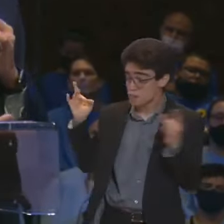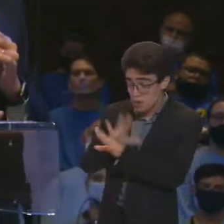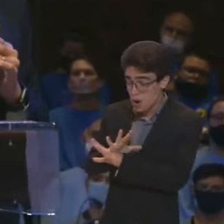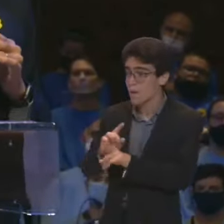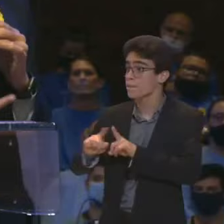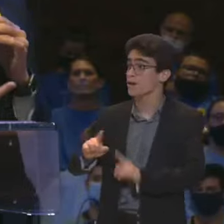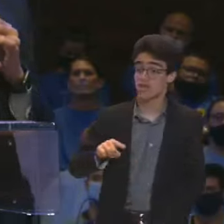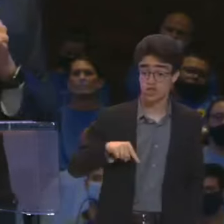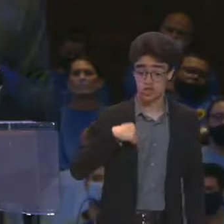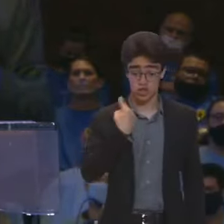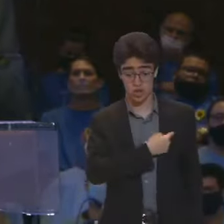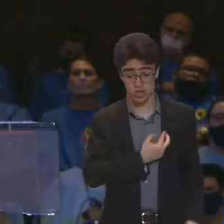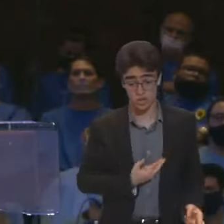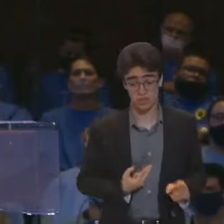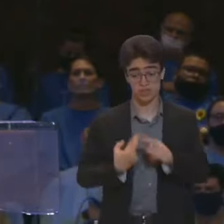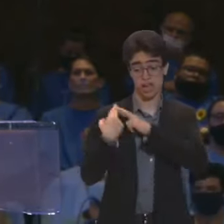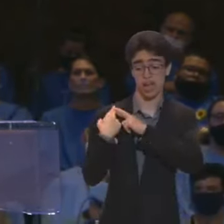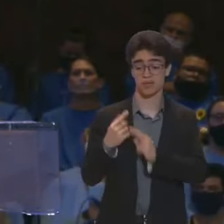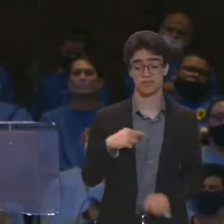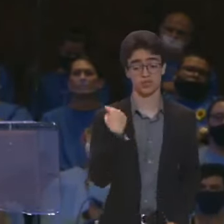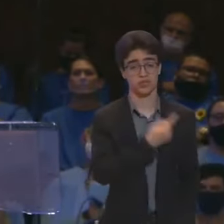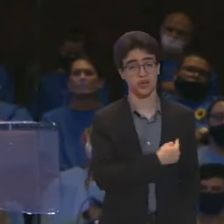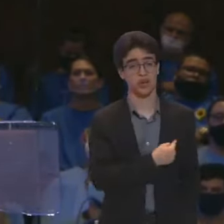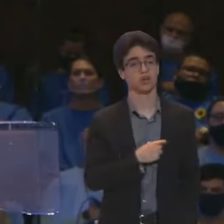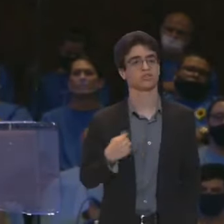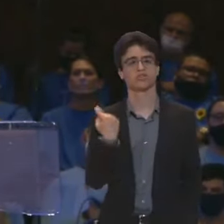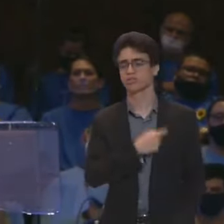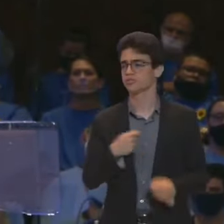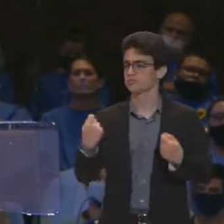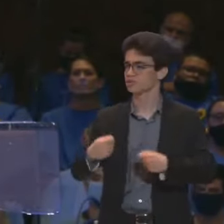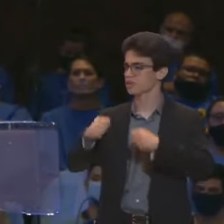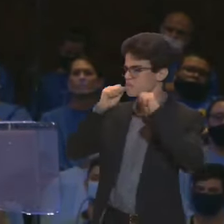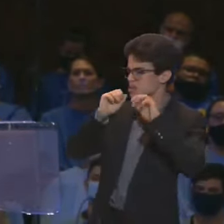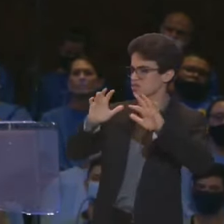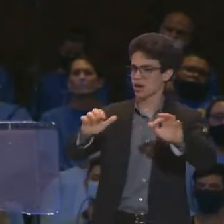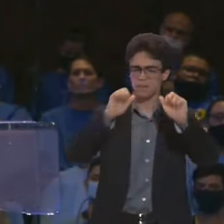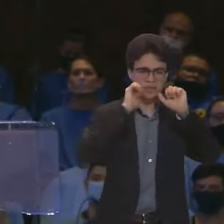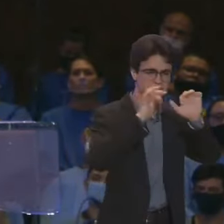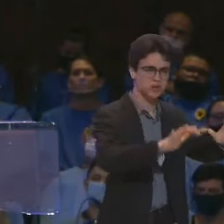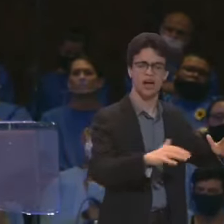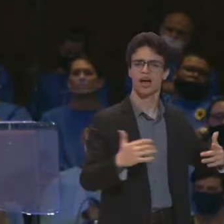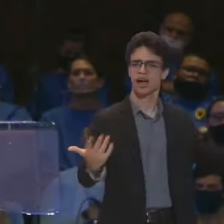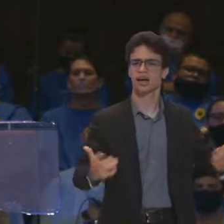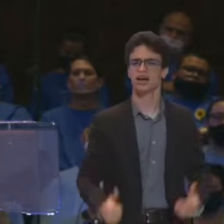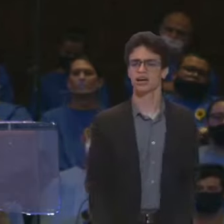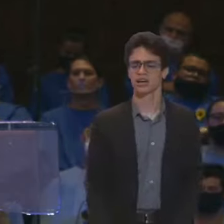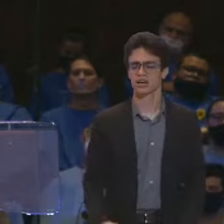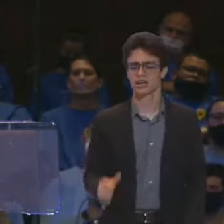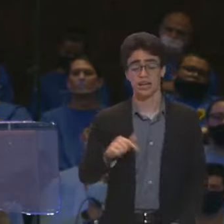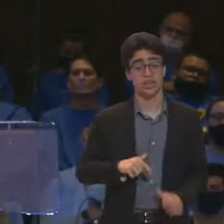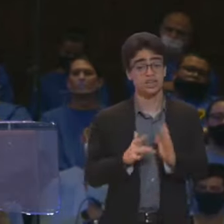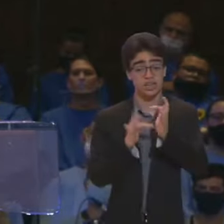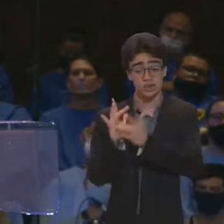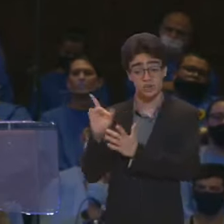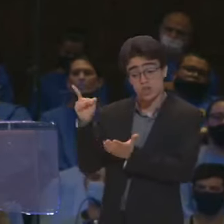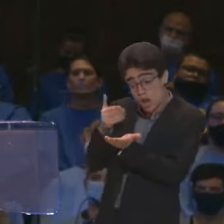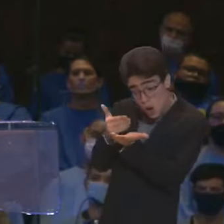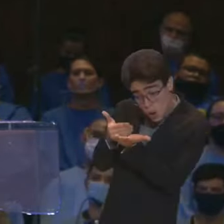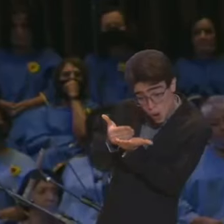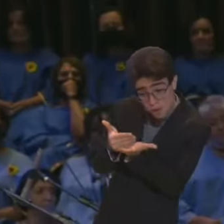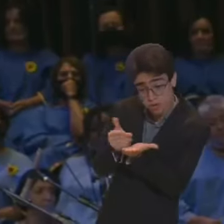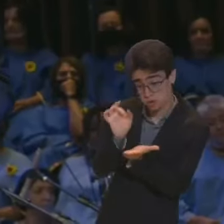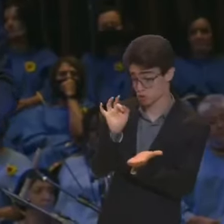é a nossa missão, a missão de sal, luz, abençoador no mundo. Essa Jesus só começou a